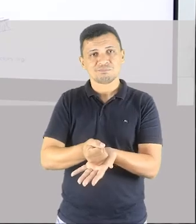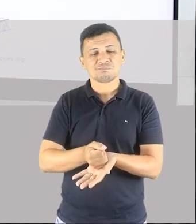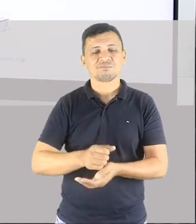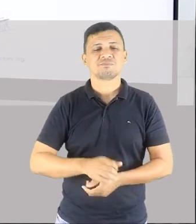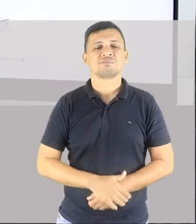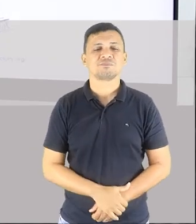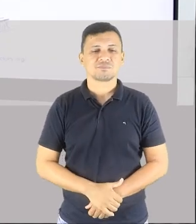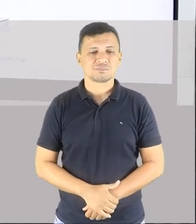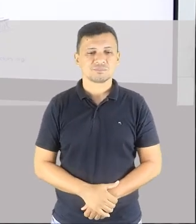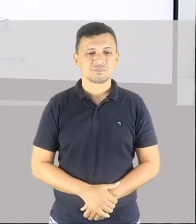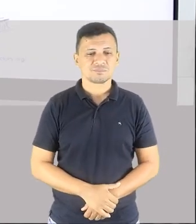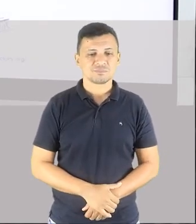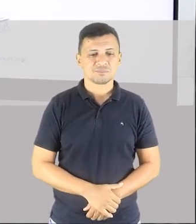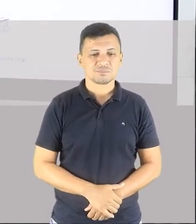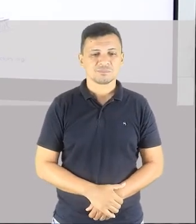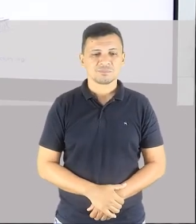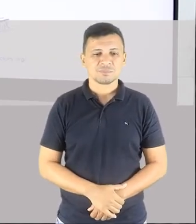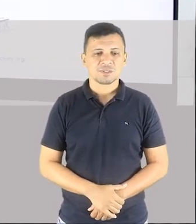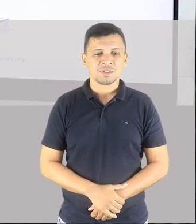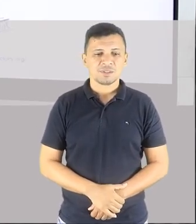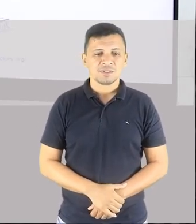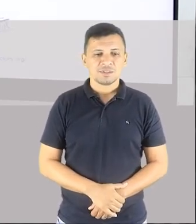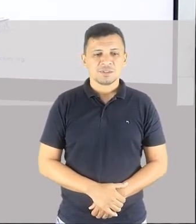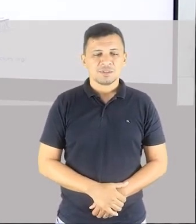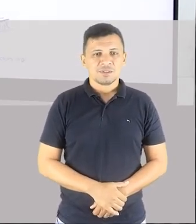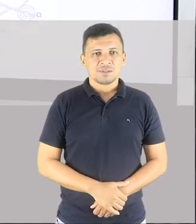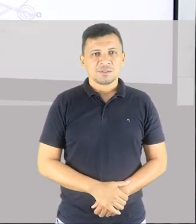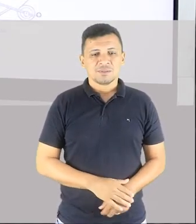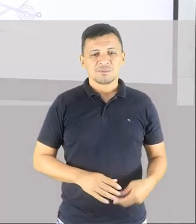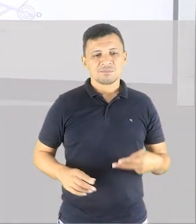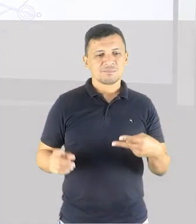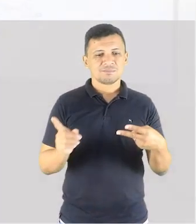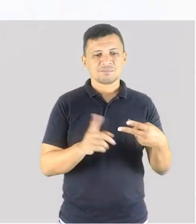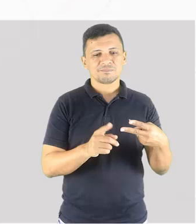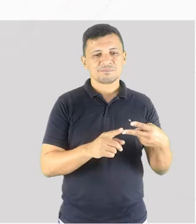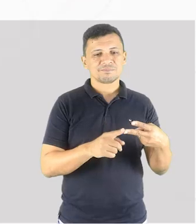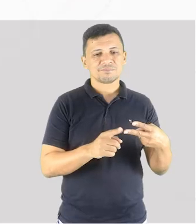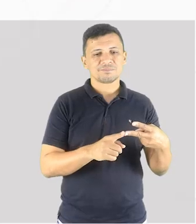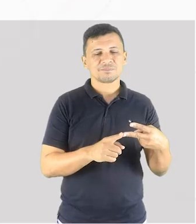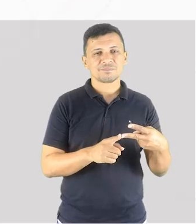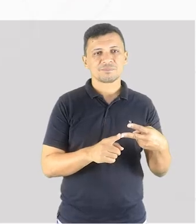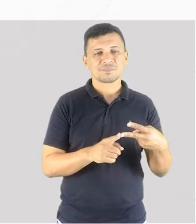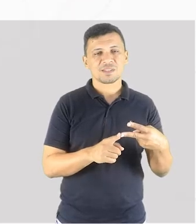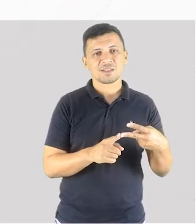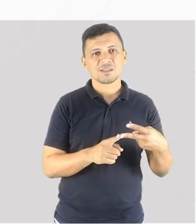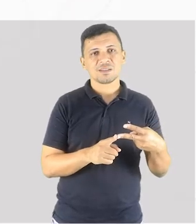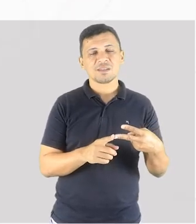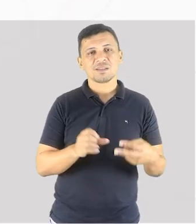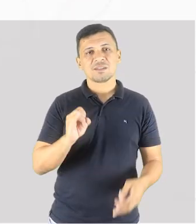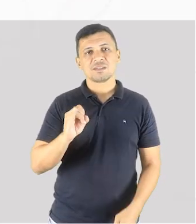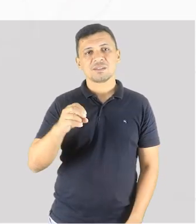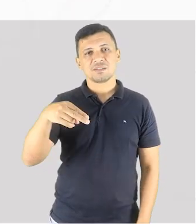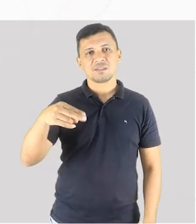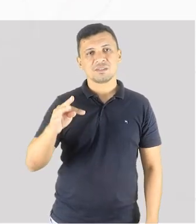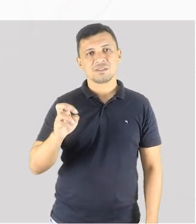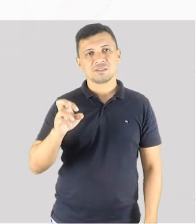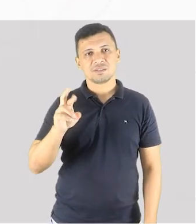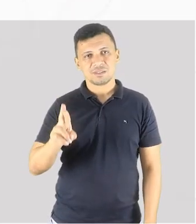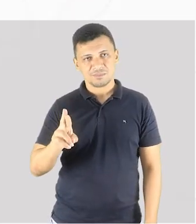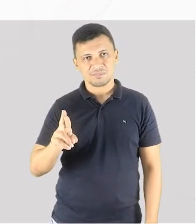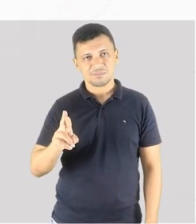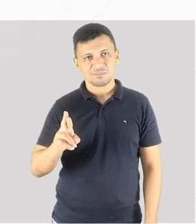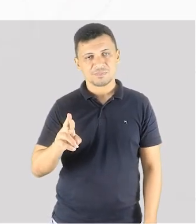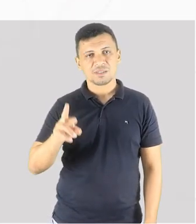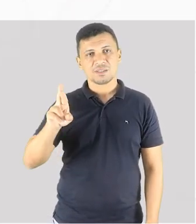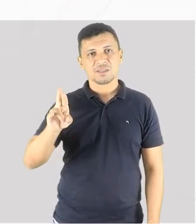alavanca interfixa, tá? Então vamos para a segunda. É a interresistente. Olha como é